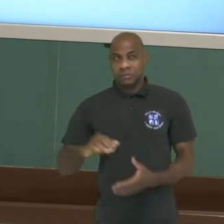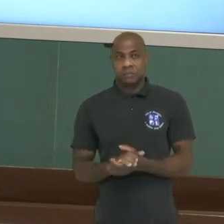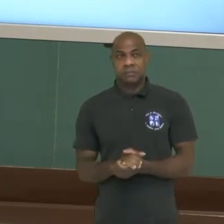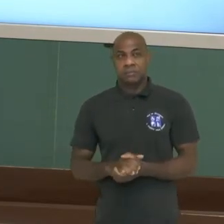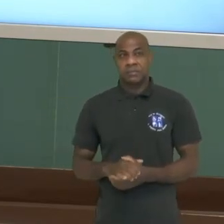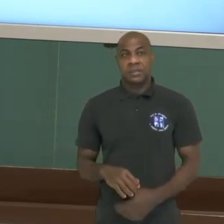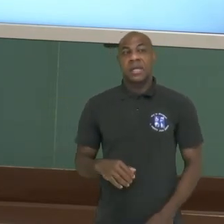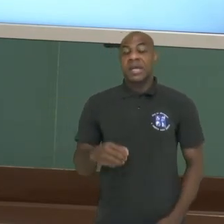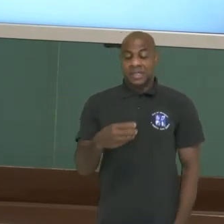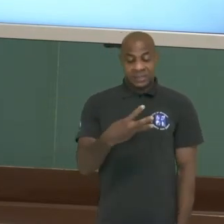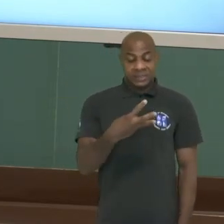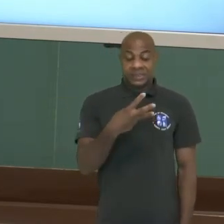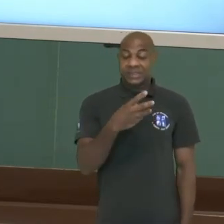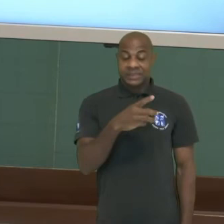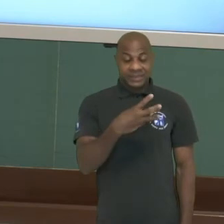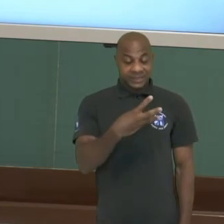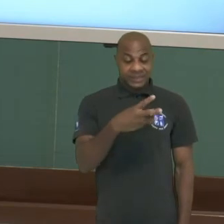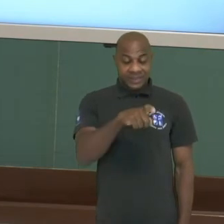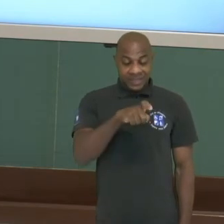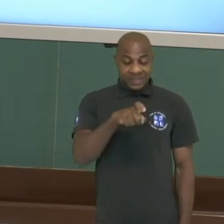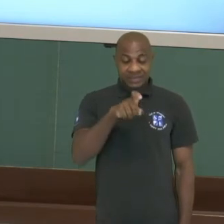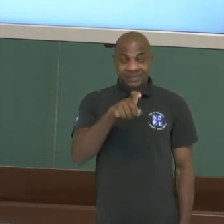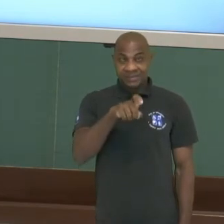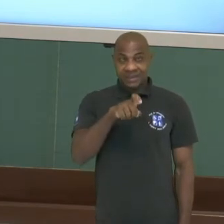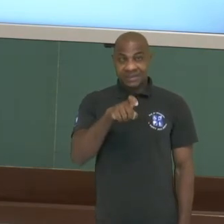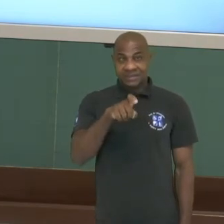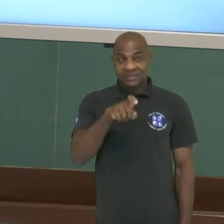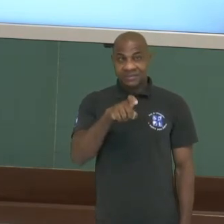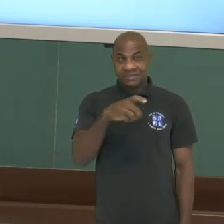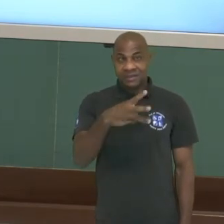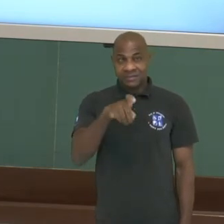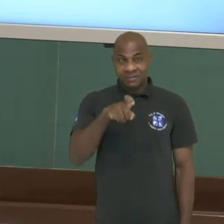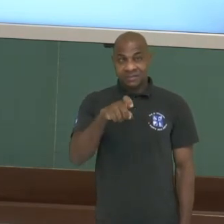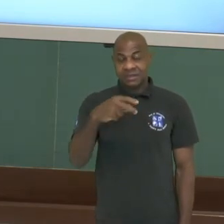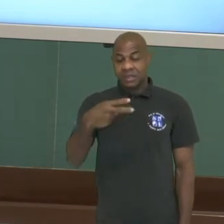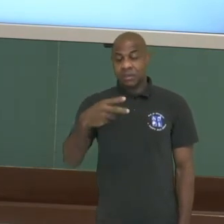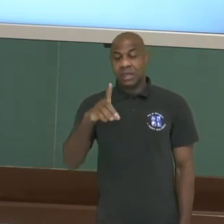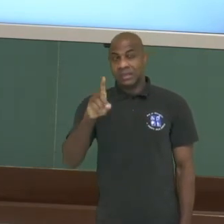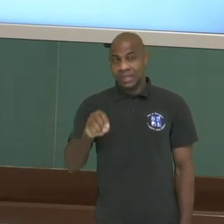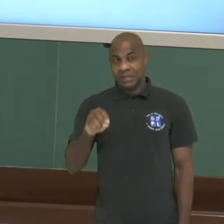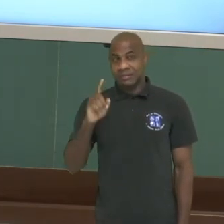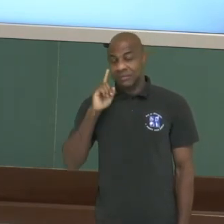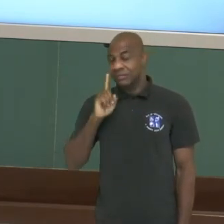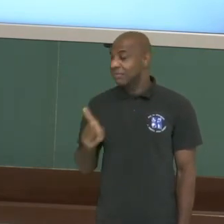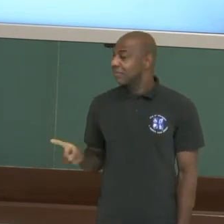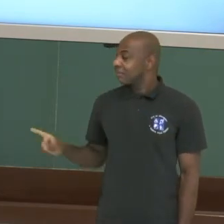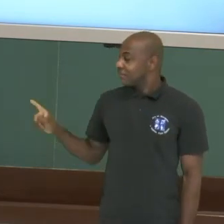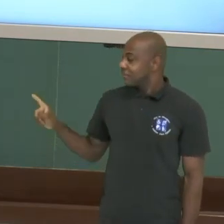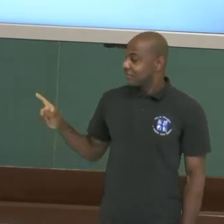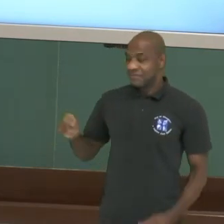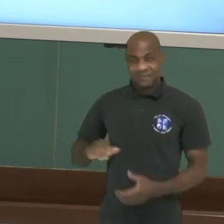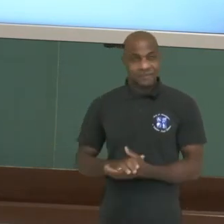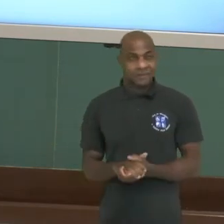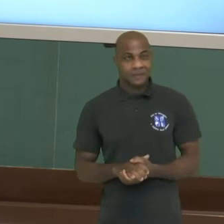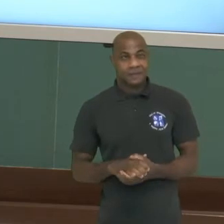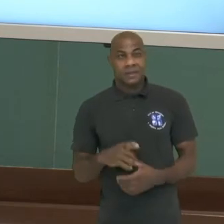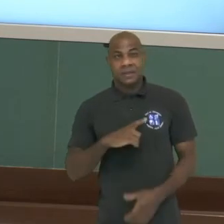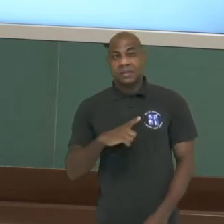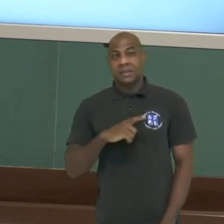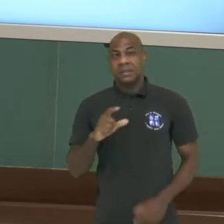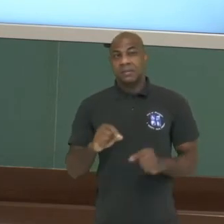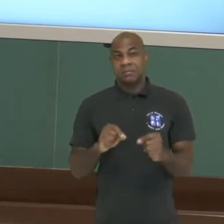3x é igual a 10. Passou dividindo, portanto, o x é 10 terços. Colocando o ponto